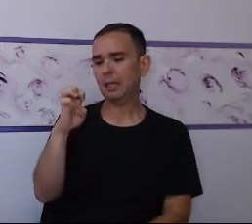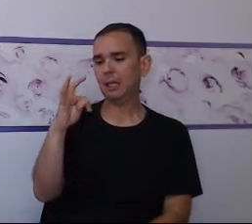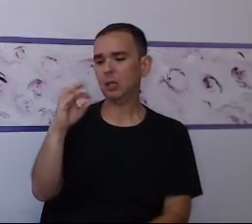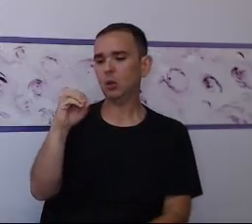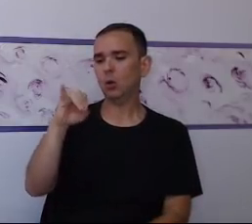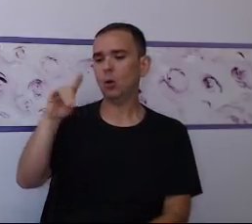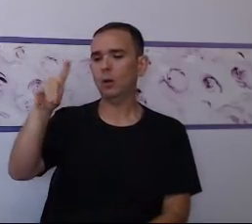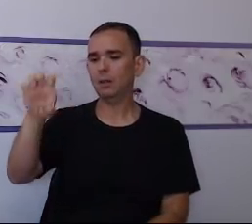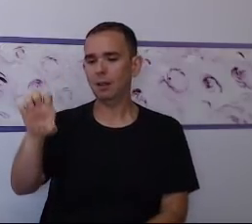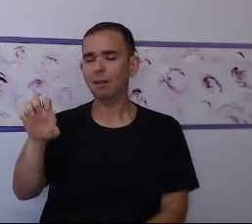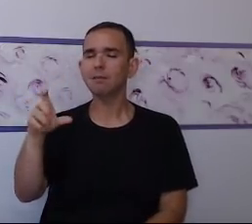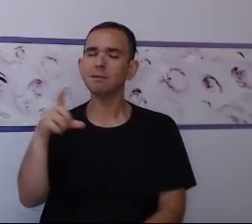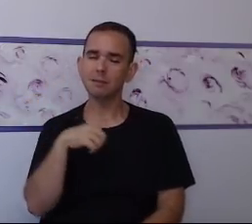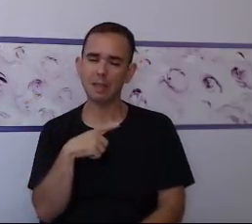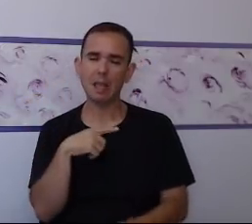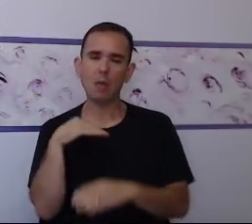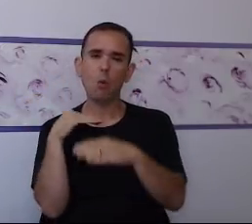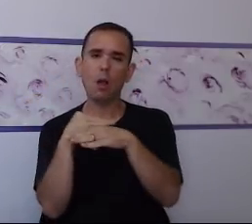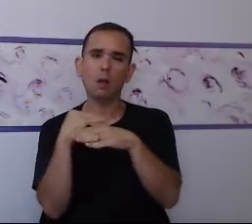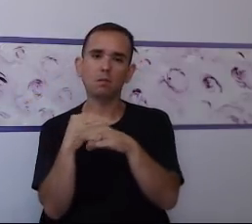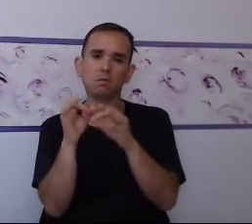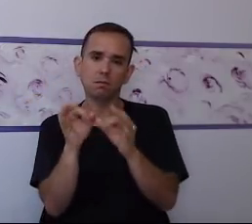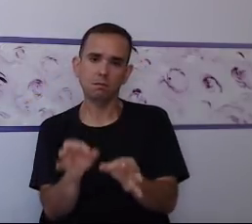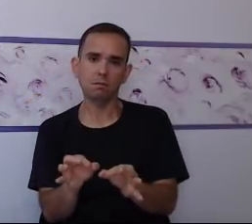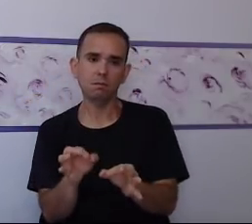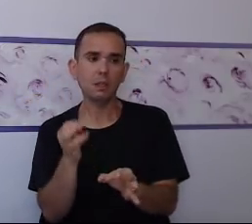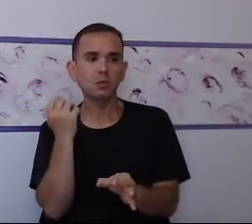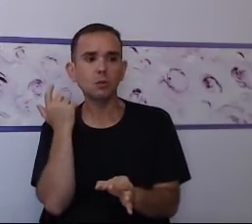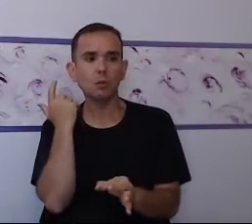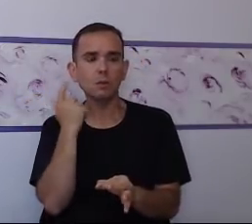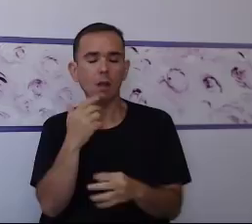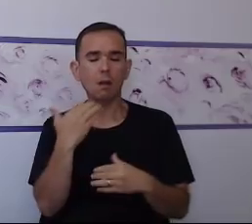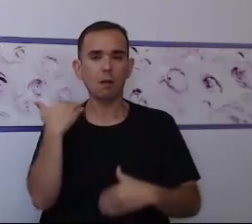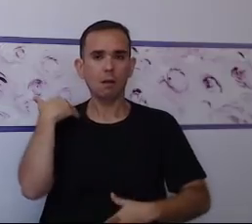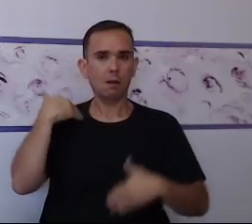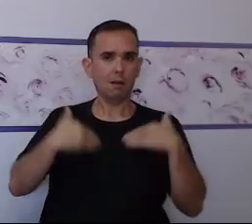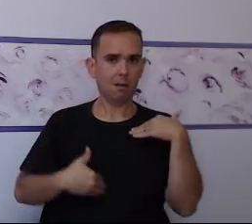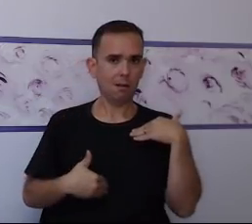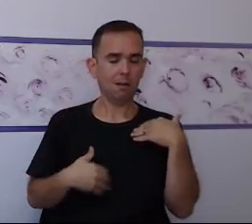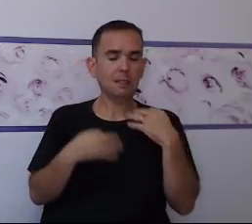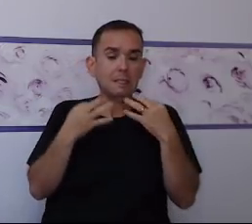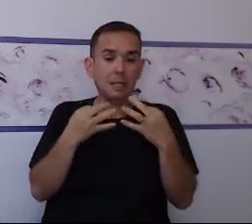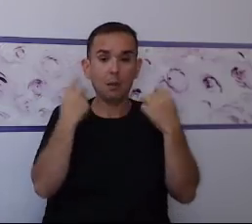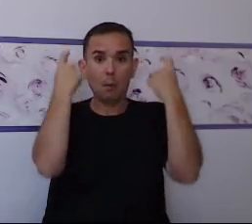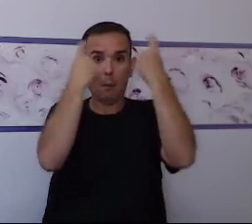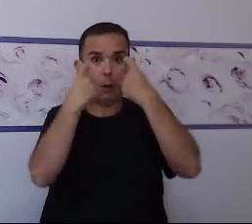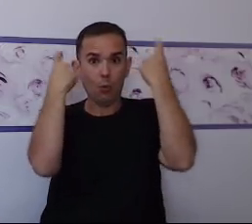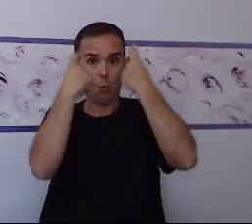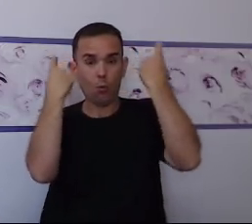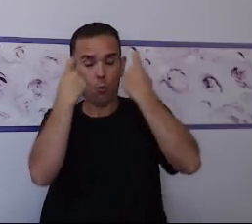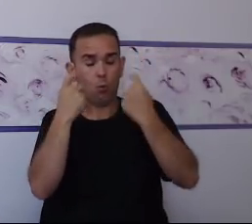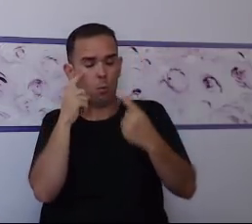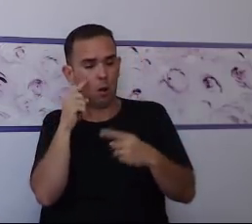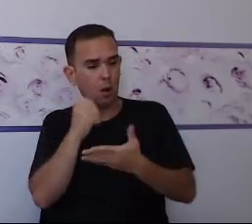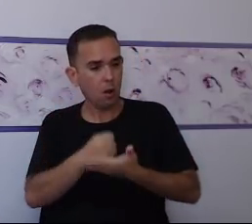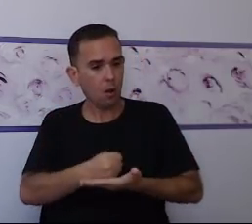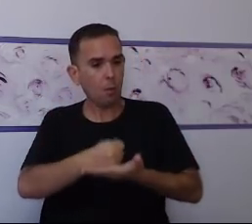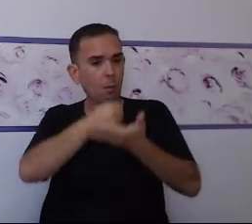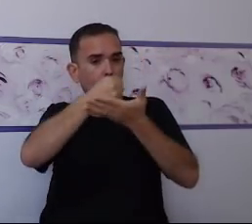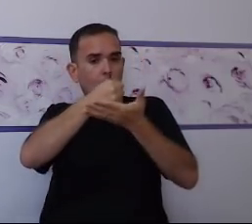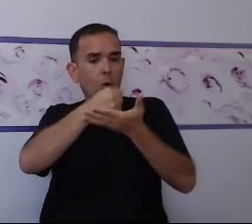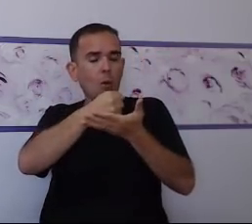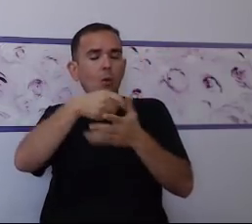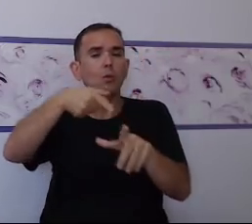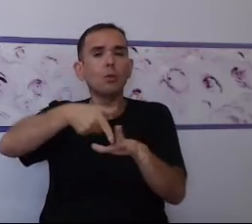tônus mais instável. Então, às vezes, a gente posiciona esse nosso aluno, a gente se preocupa com o apoio plantar,